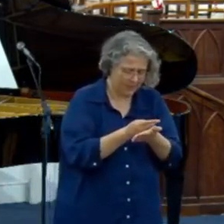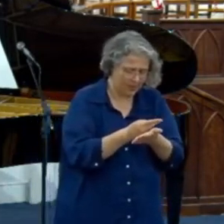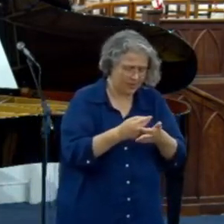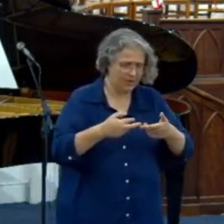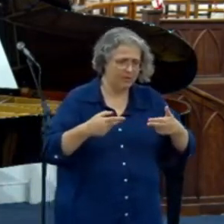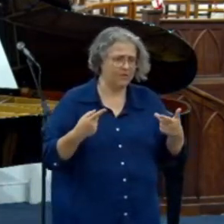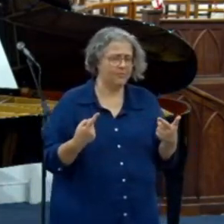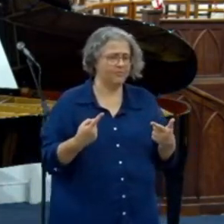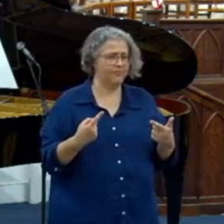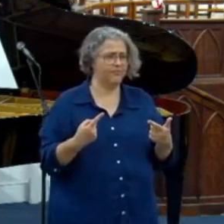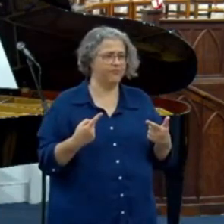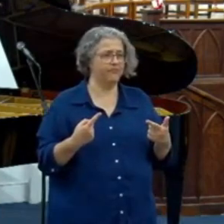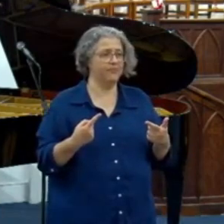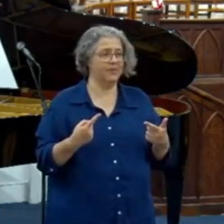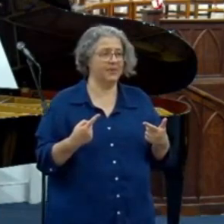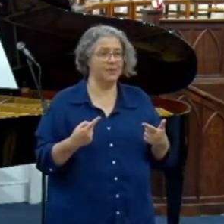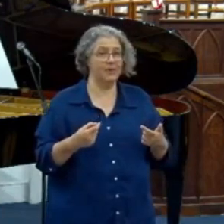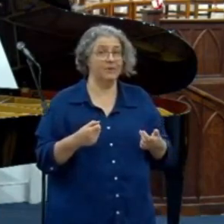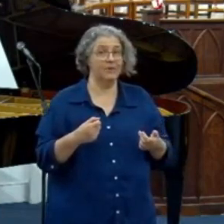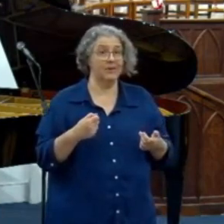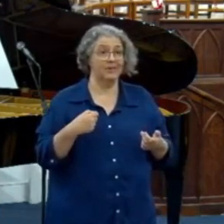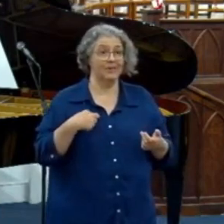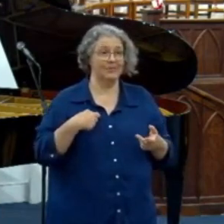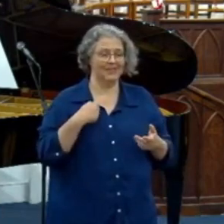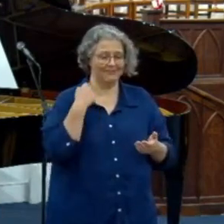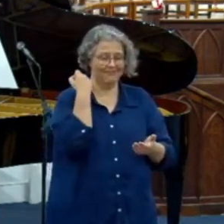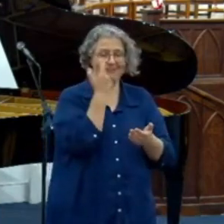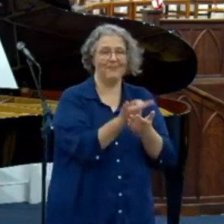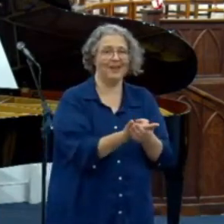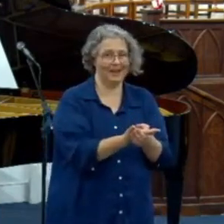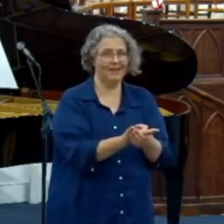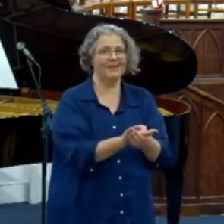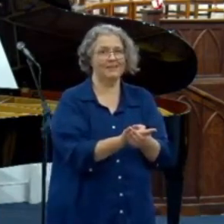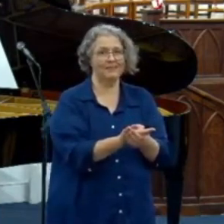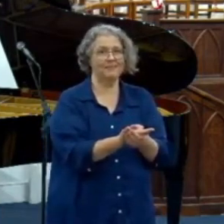Quando alguma coisa custa a nós, o que, que a gente faz?